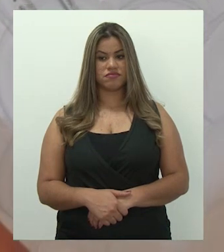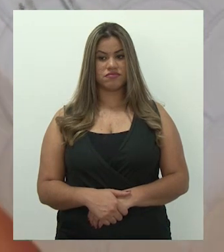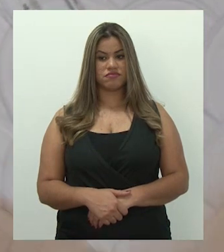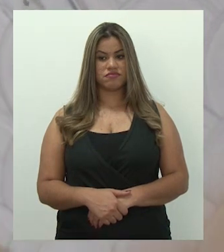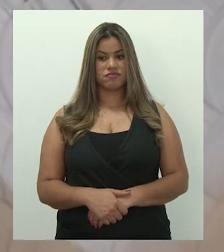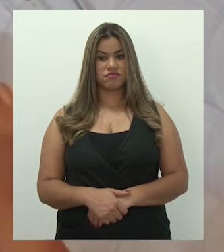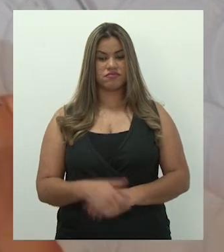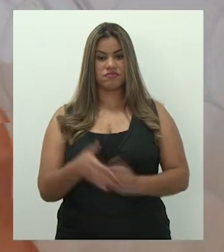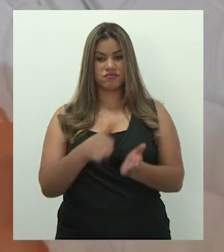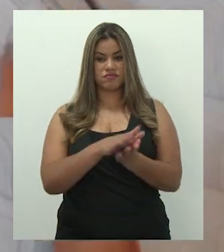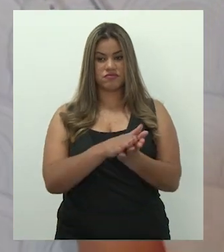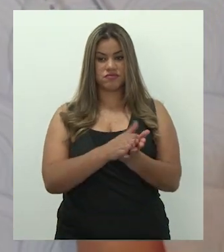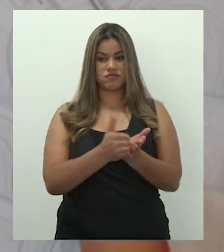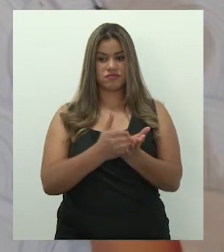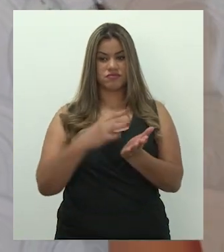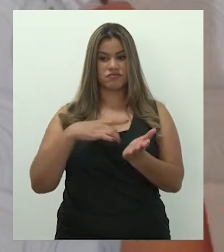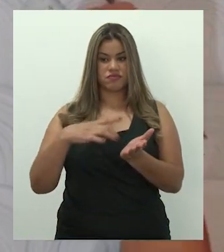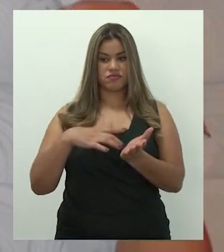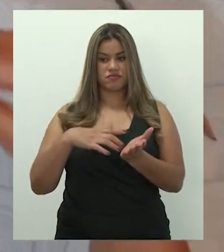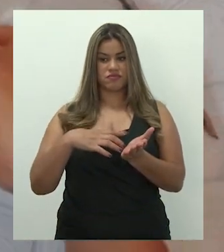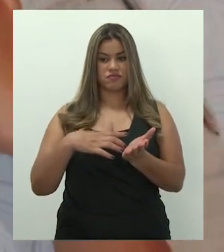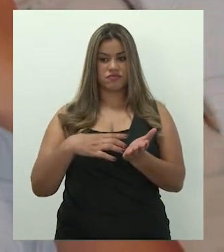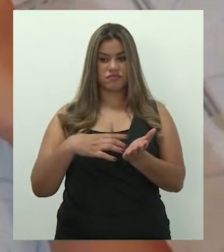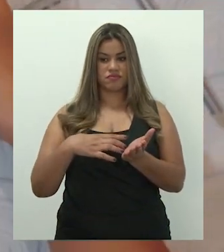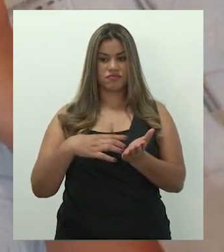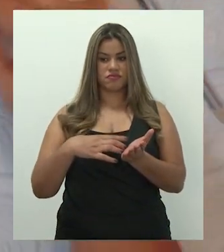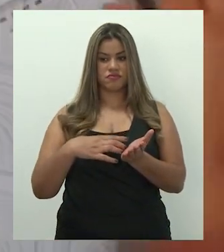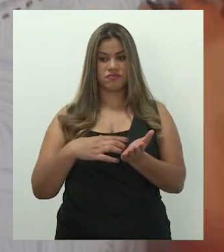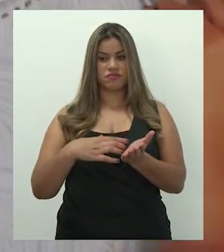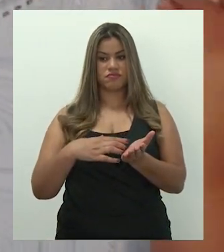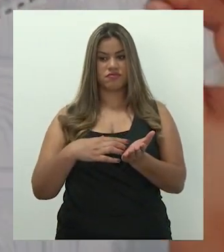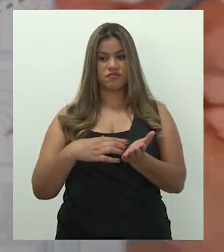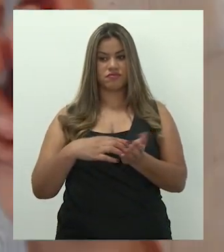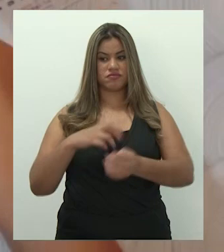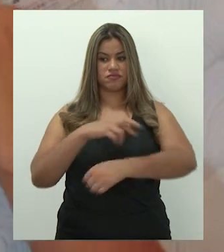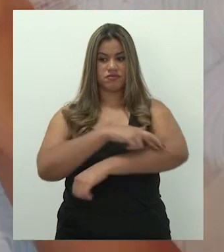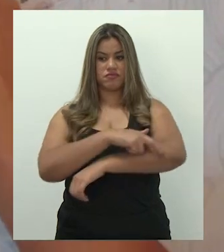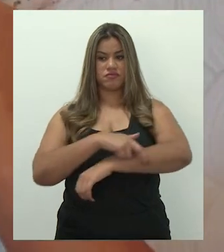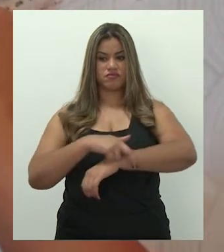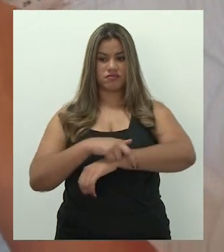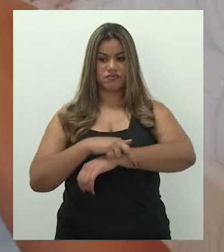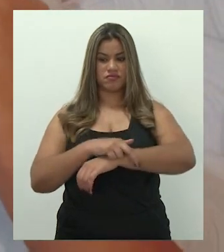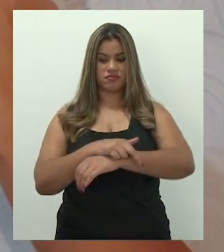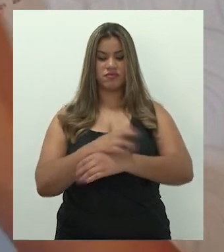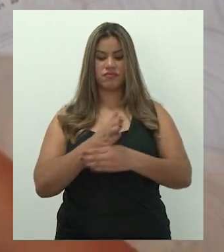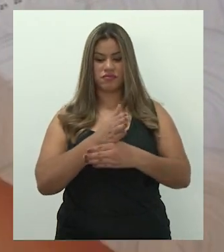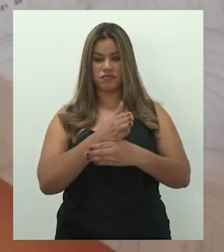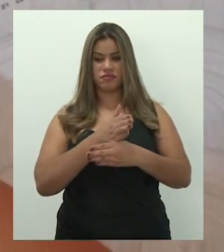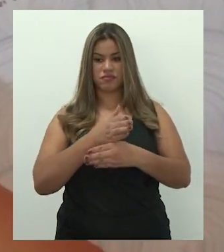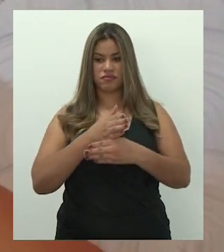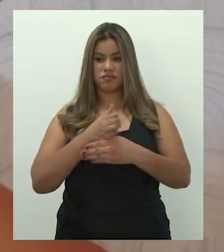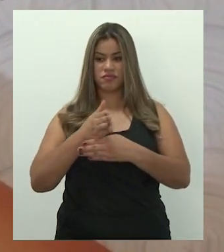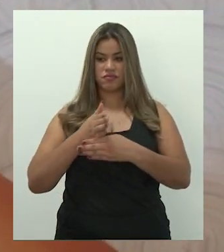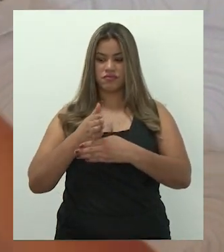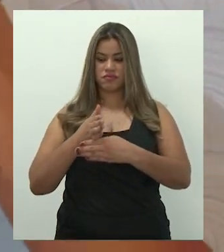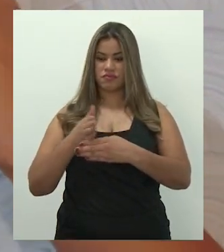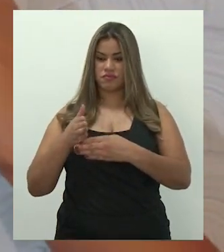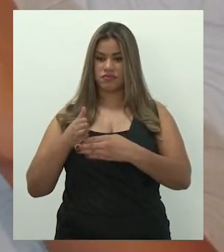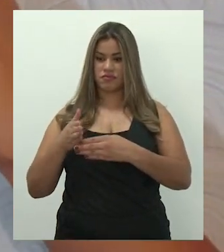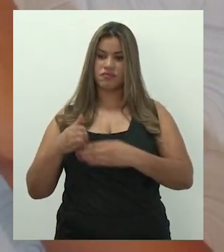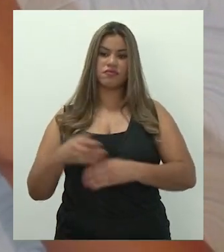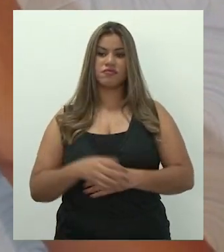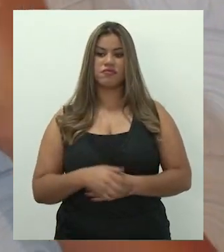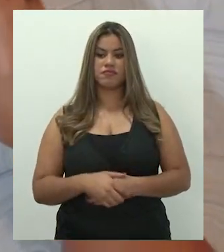Faremos marcações no vinco da folha. A primeira marca a partir do lado esquerdo da